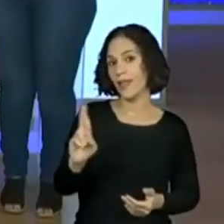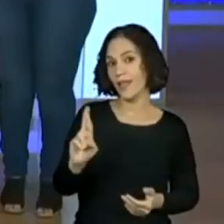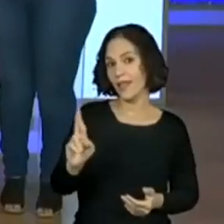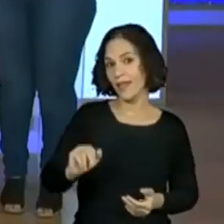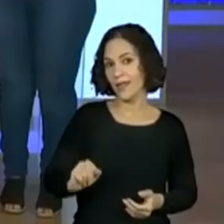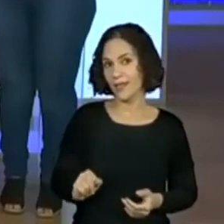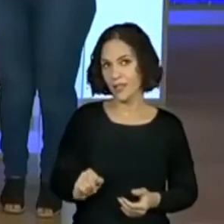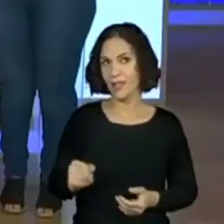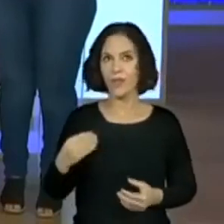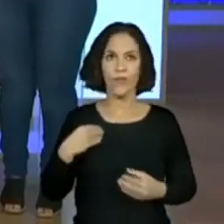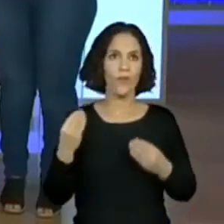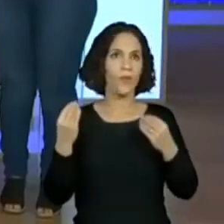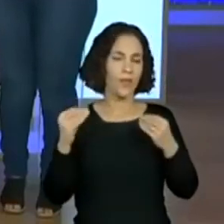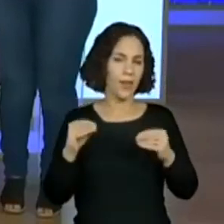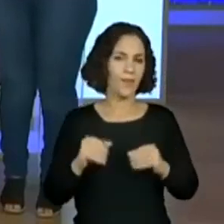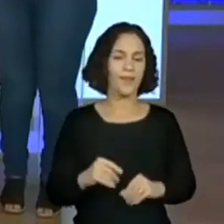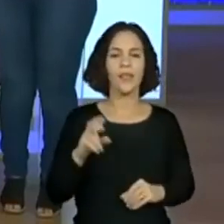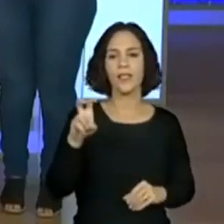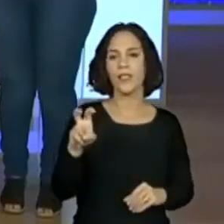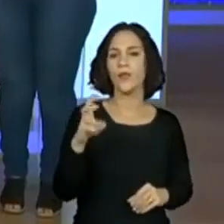R$54. Então vamos colocar aqui, ó.